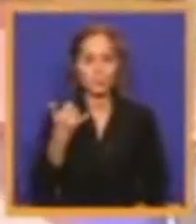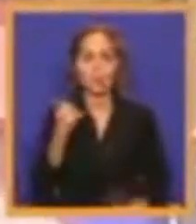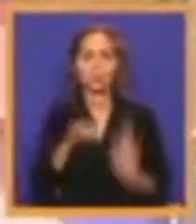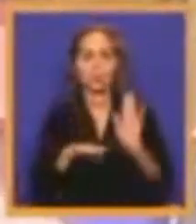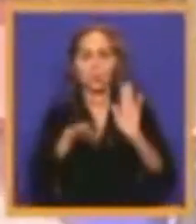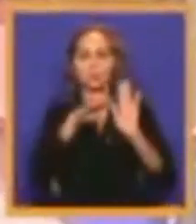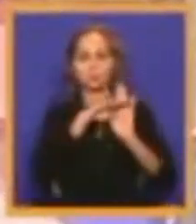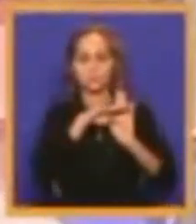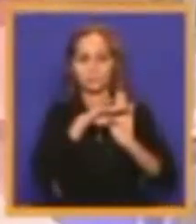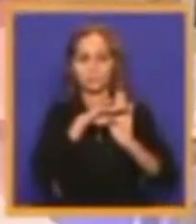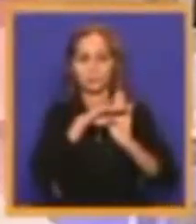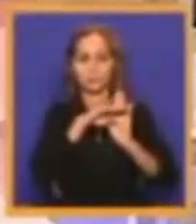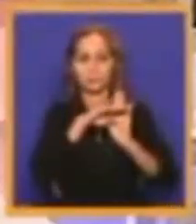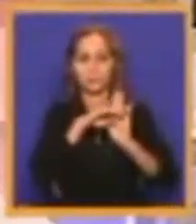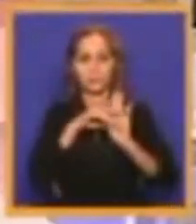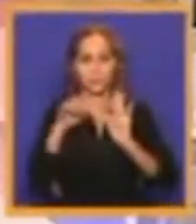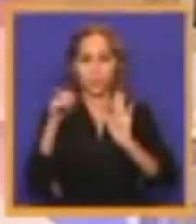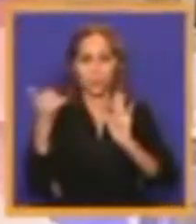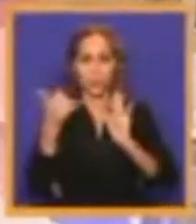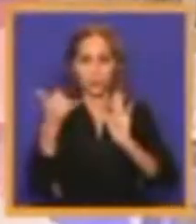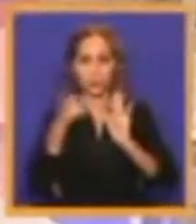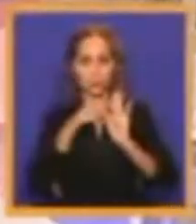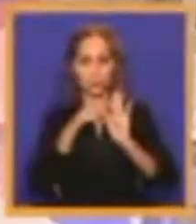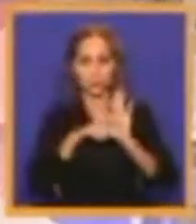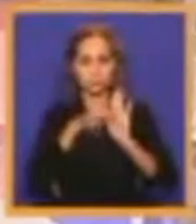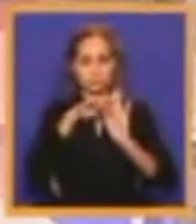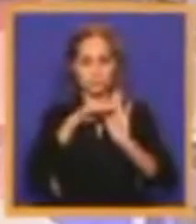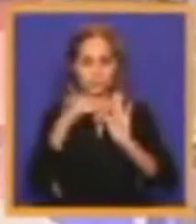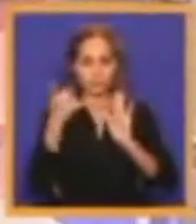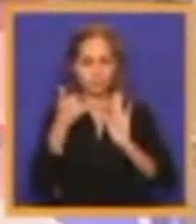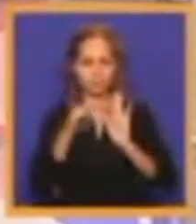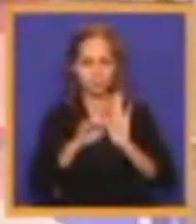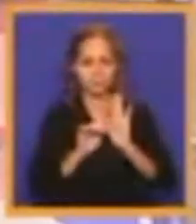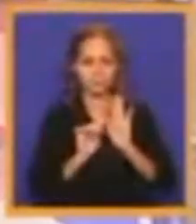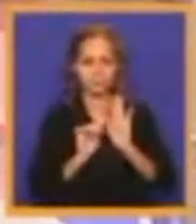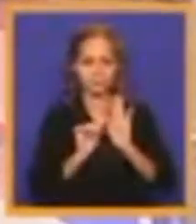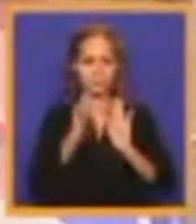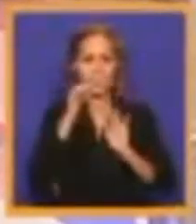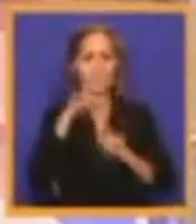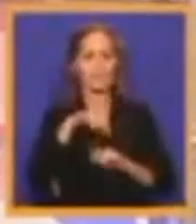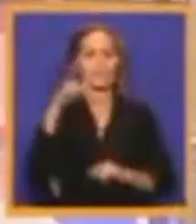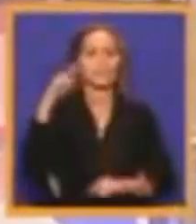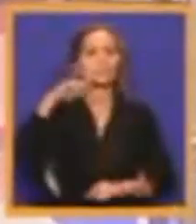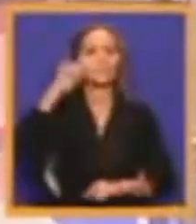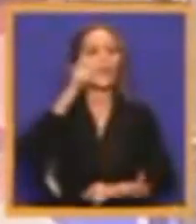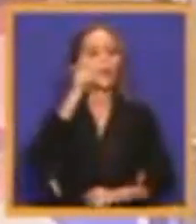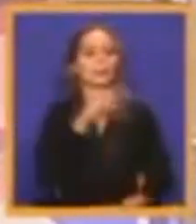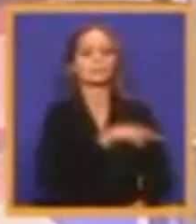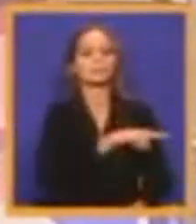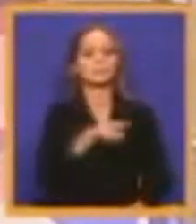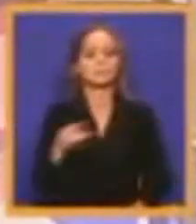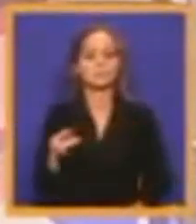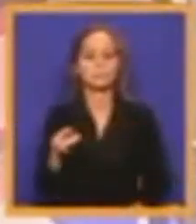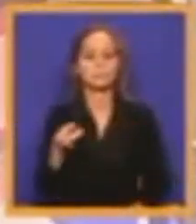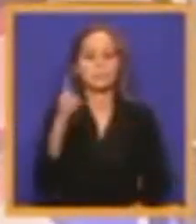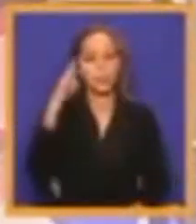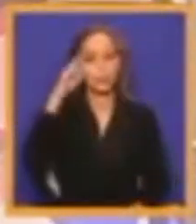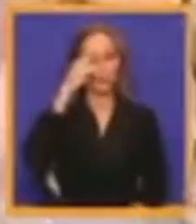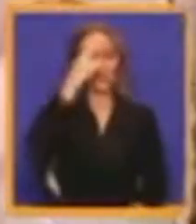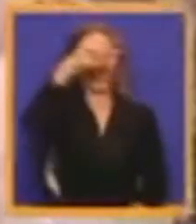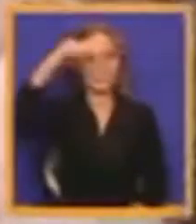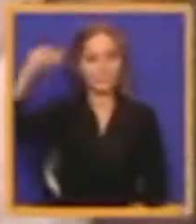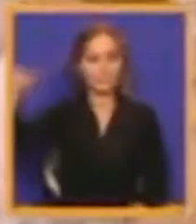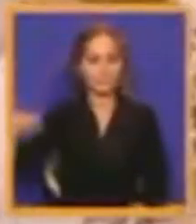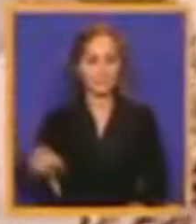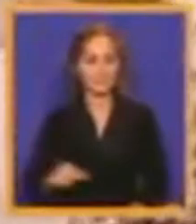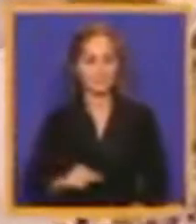classificado no nosso grupo de signos. Ora, bom, ora, quem é que é touro? Quem é que é touro? Ora, uns tourinhos. Os tourinhos.